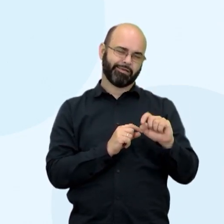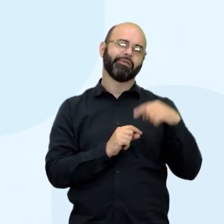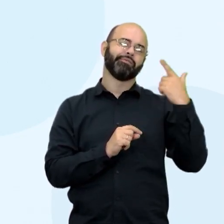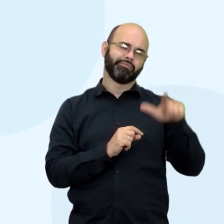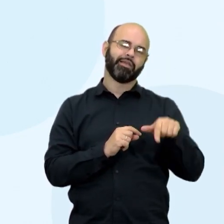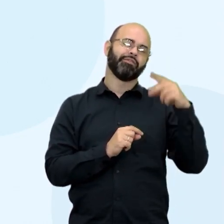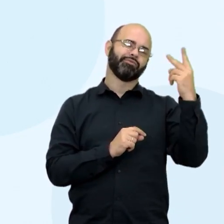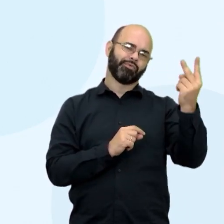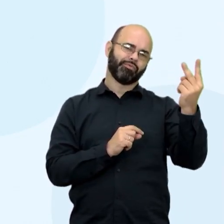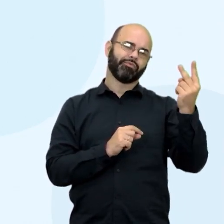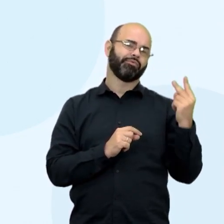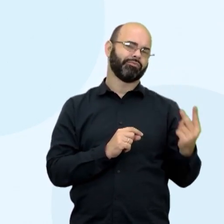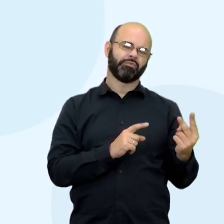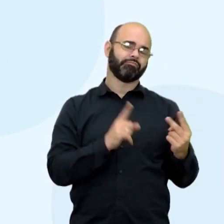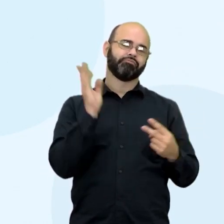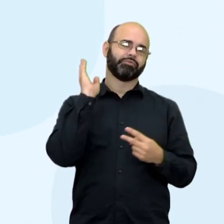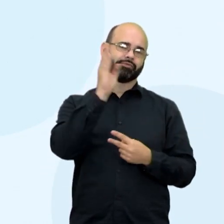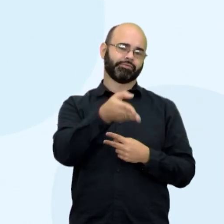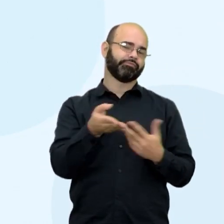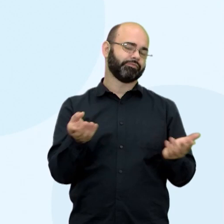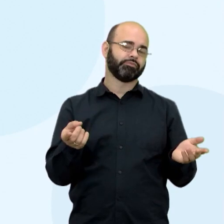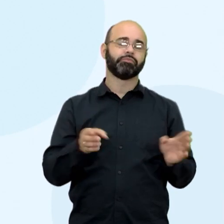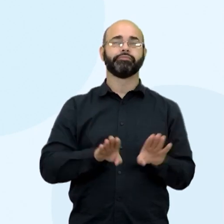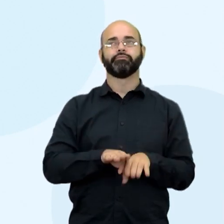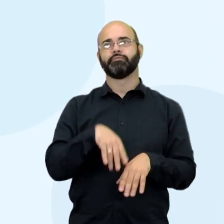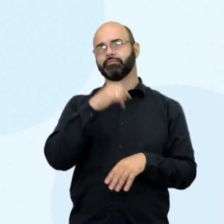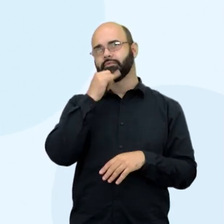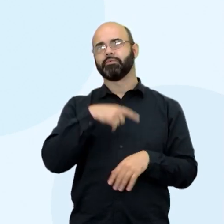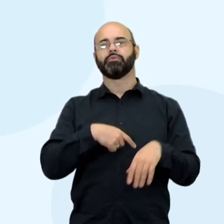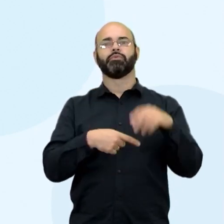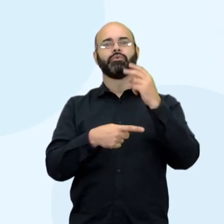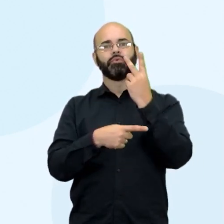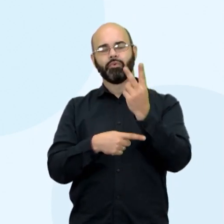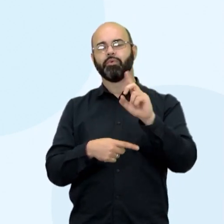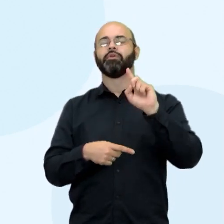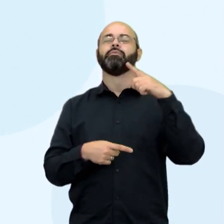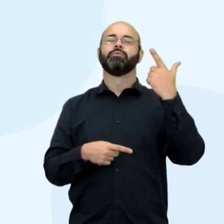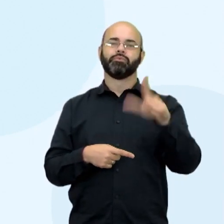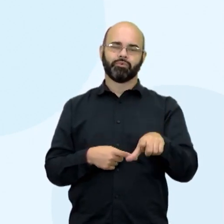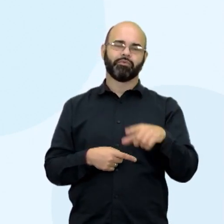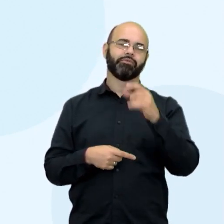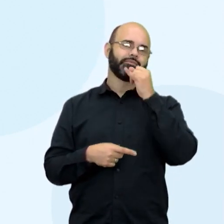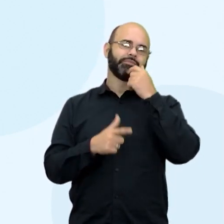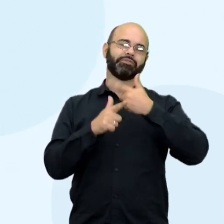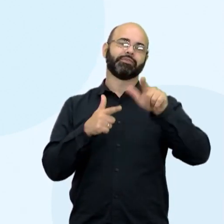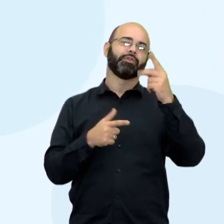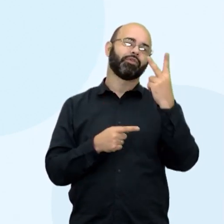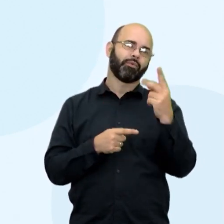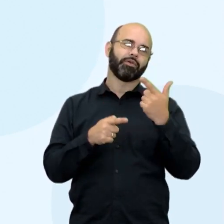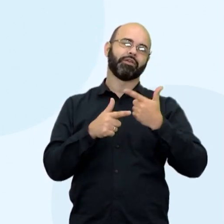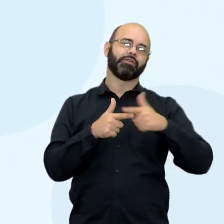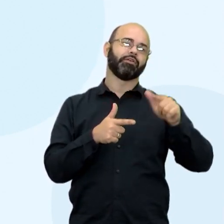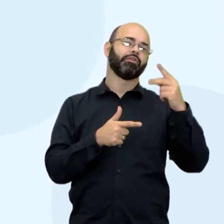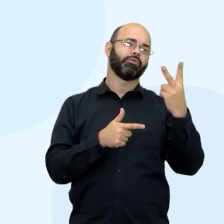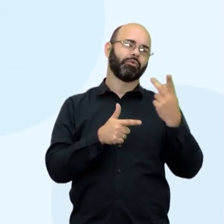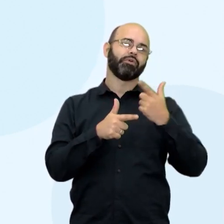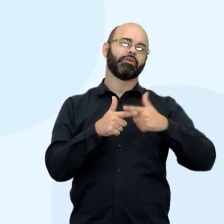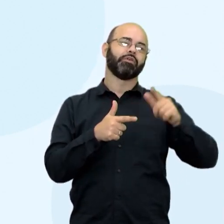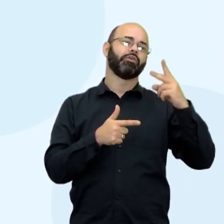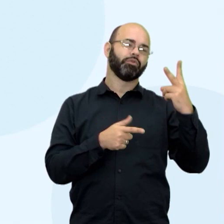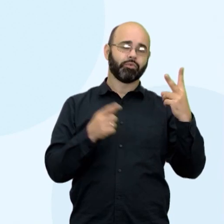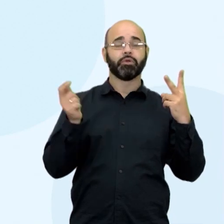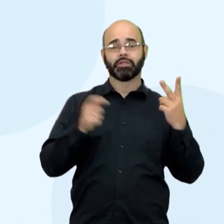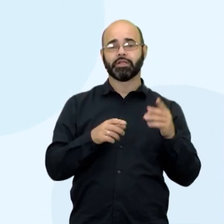divisõezinhas pequenas também. Eu poderia dividir por 2, depois dividir por 2 de novo, né? E assim sucessivamente, tá? Até chegar aos